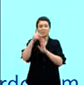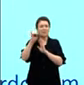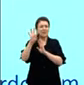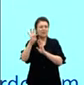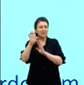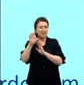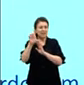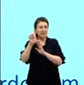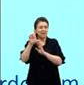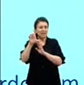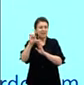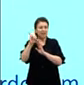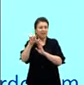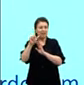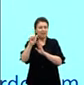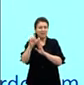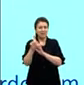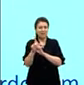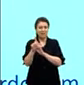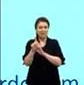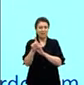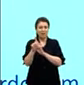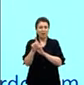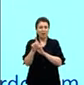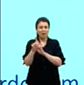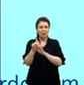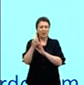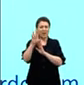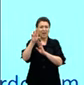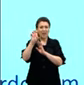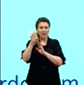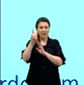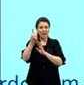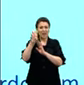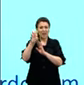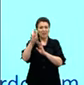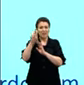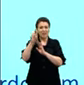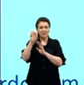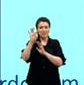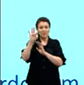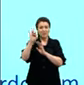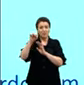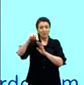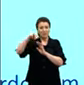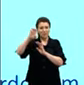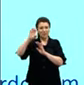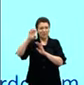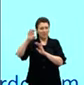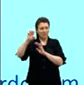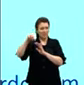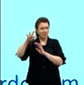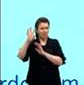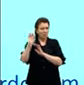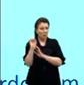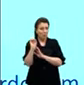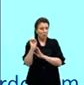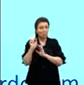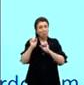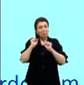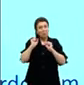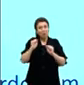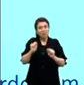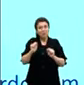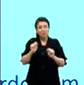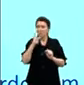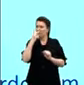intimamente ligadas, unidas entre si, podendo formar uma ou mais camadas. Isso me remete a algo forte,